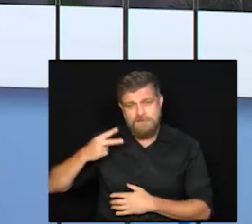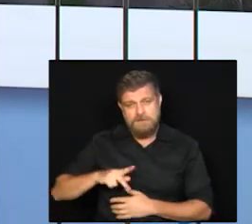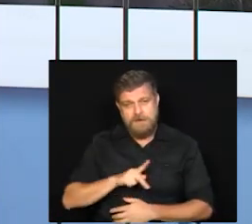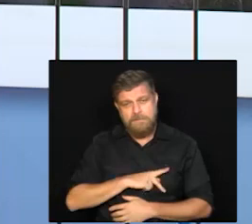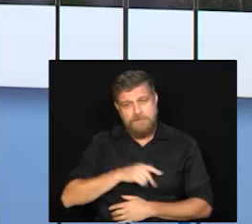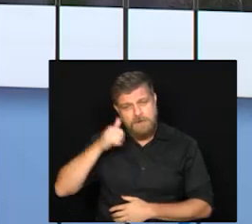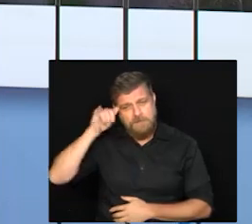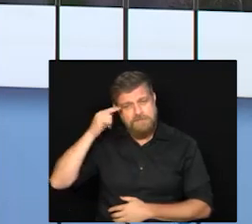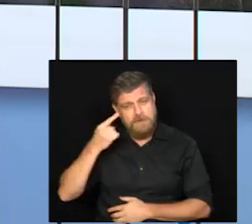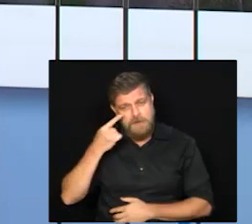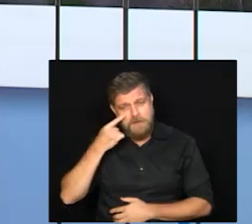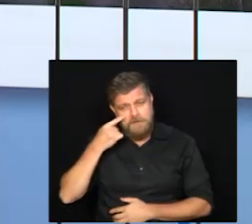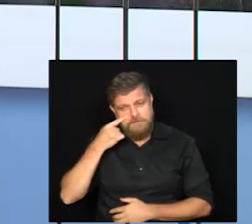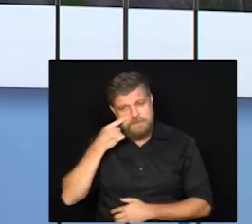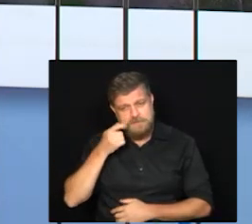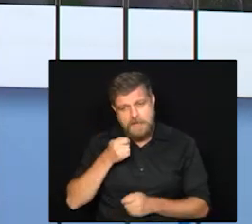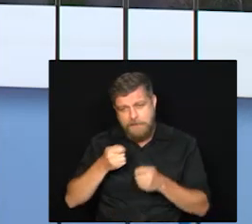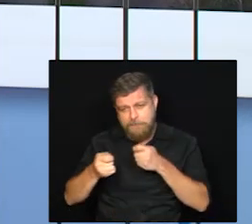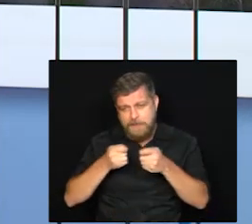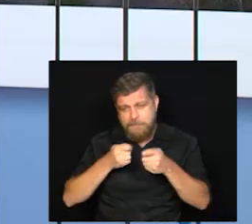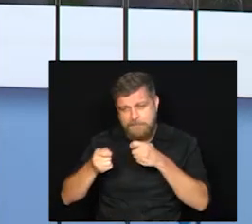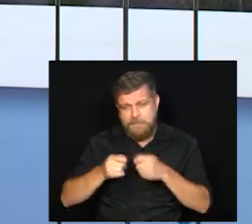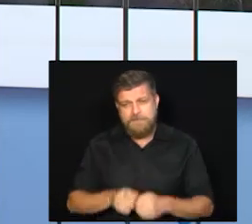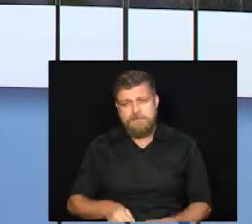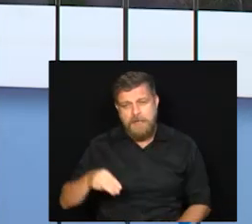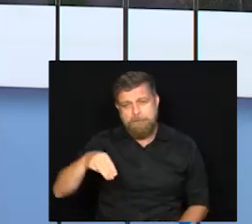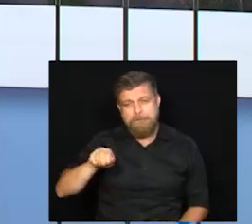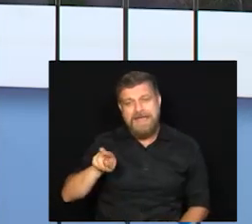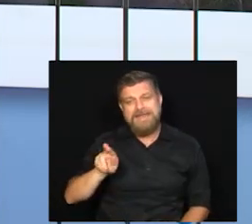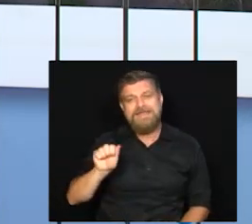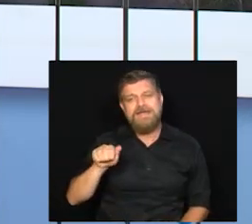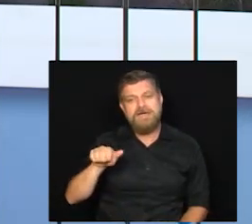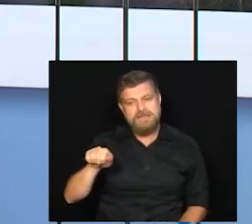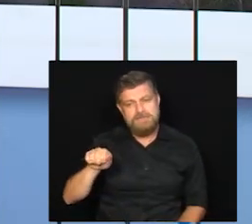Búfalo. Acompanhe na reportagem de Mariana Meira.